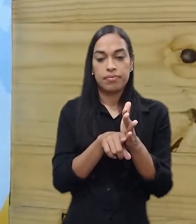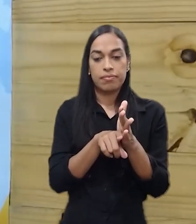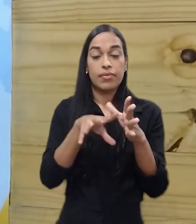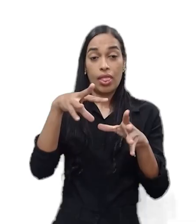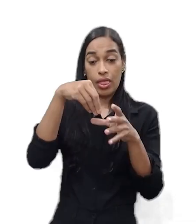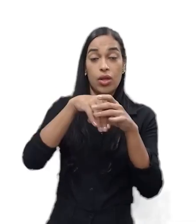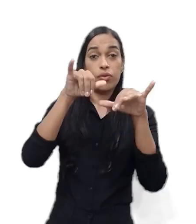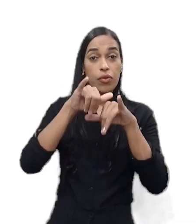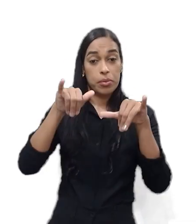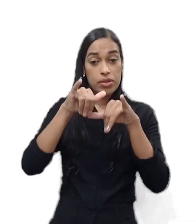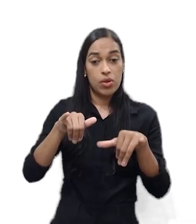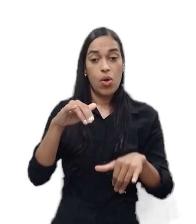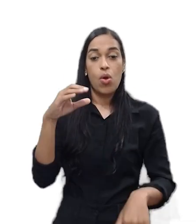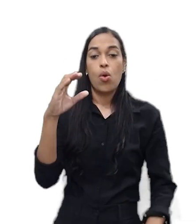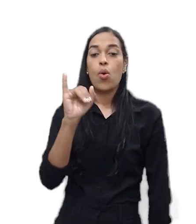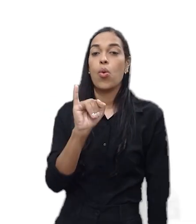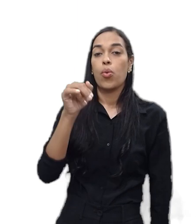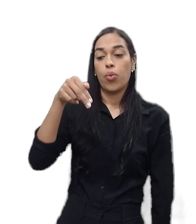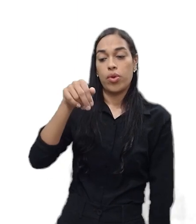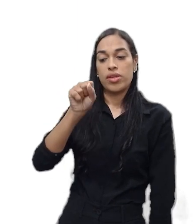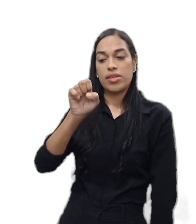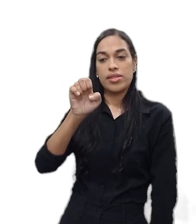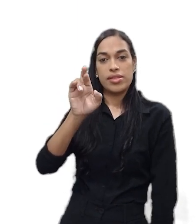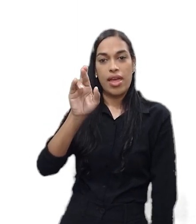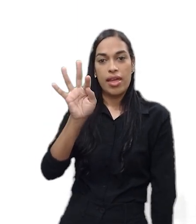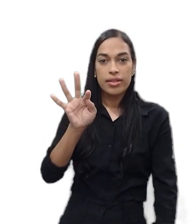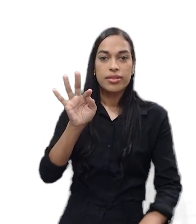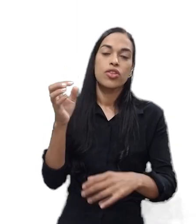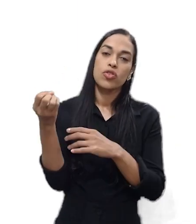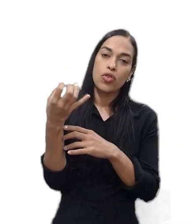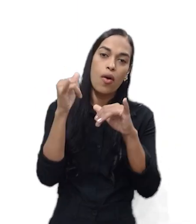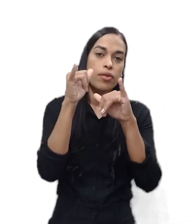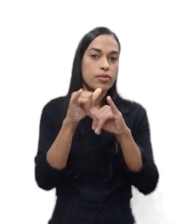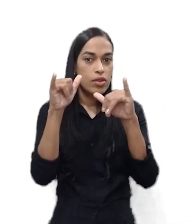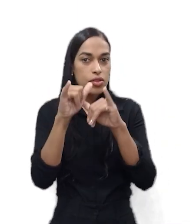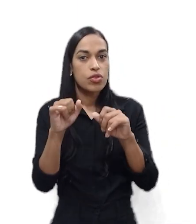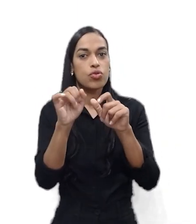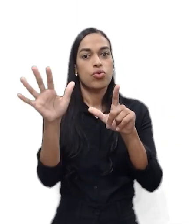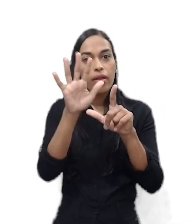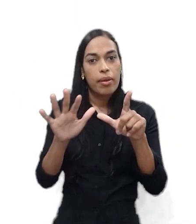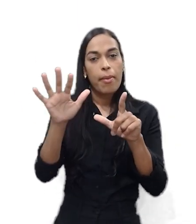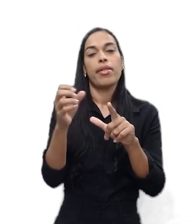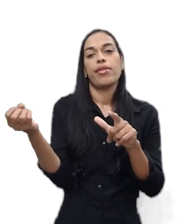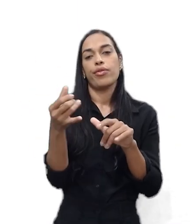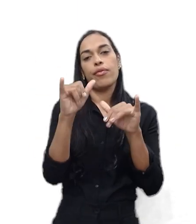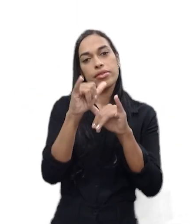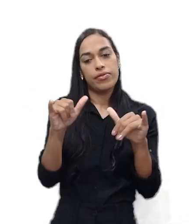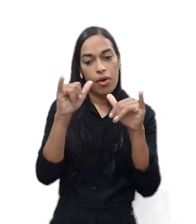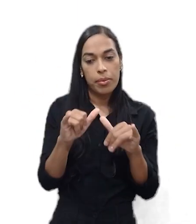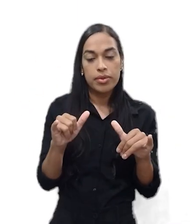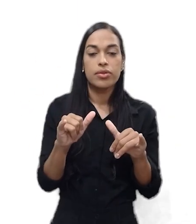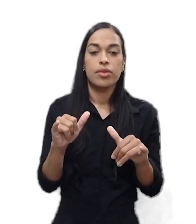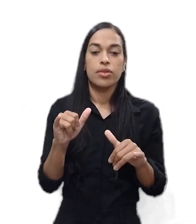dados. O comando insert, ele insere novos registros de uma tabela, ou seja, novos dados.